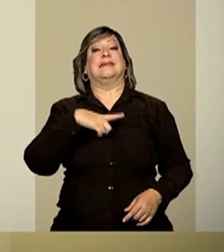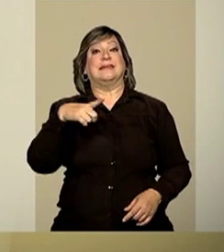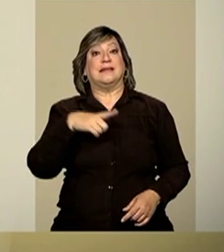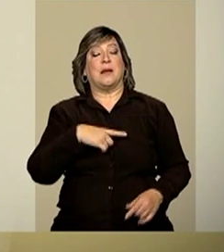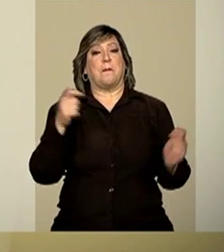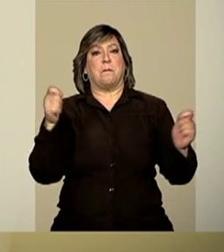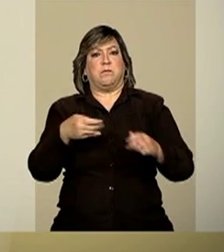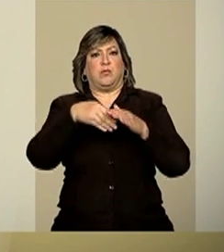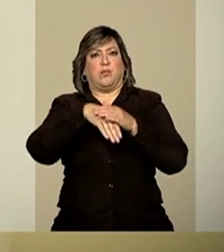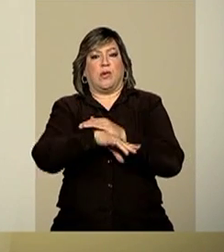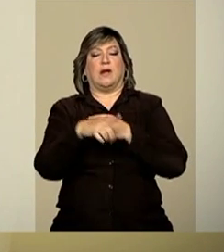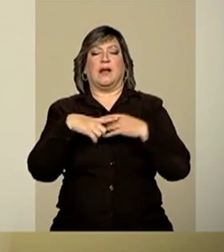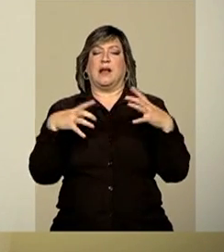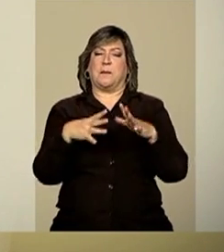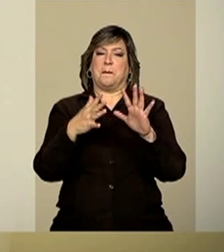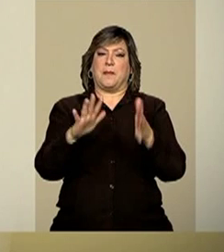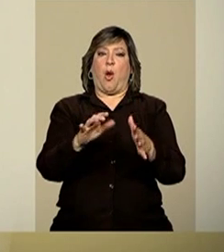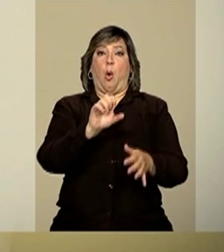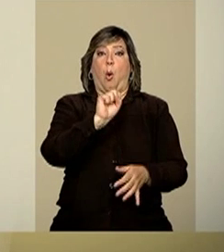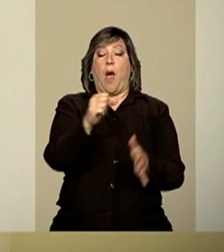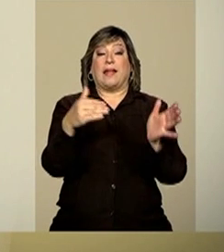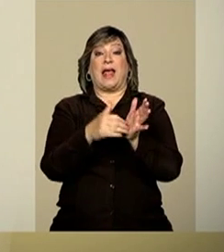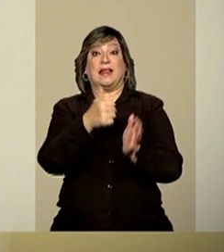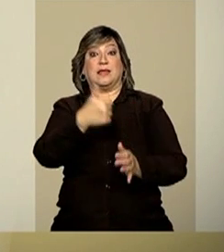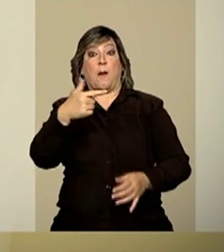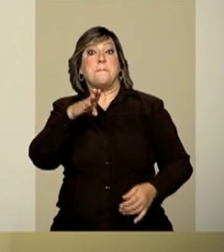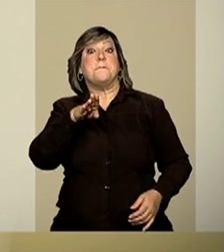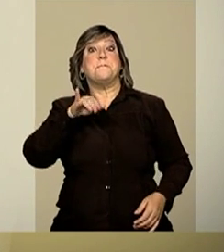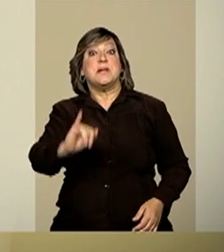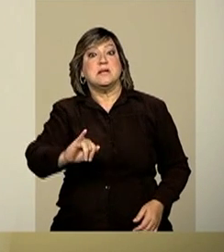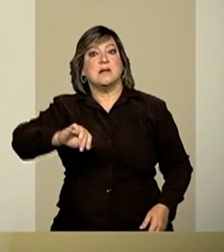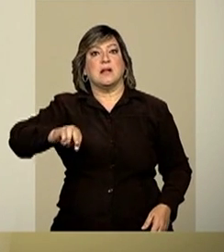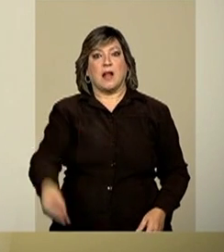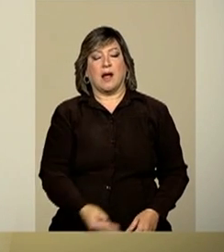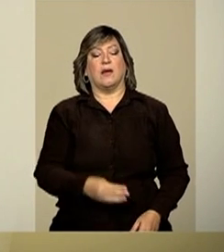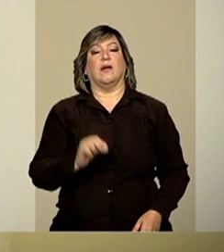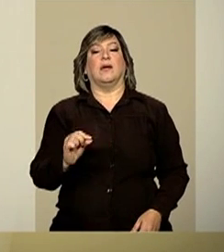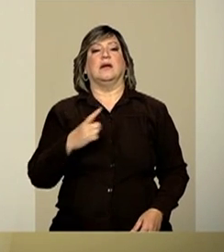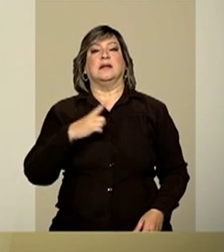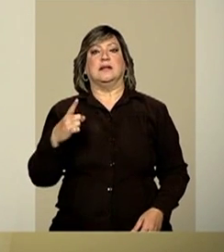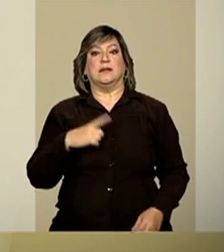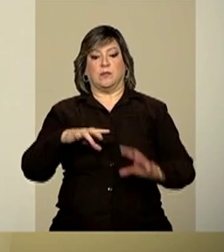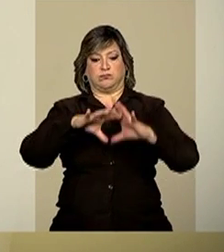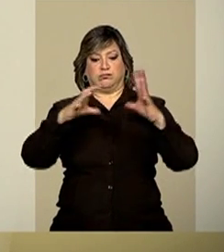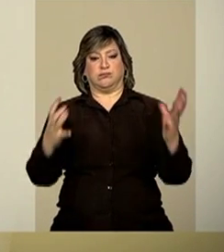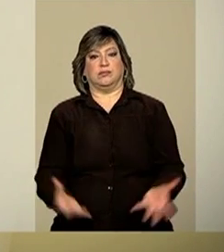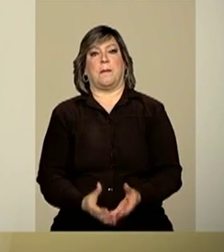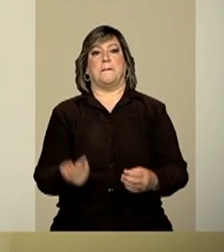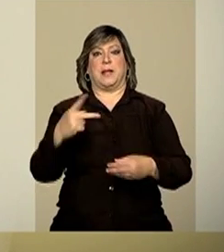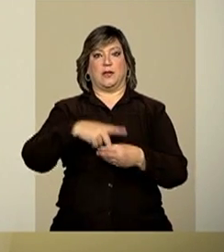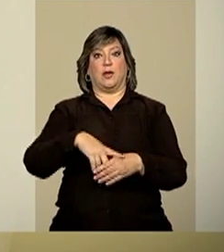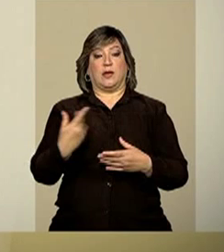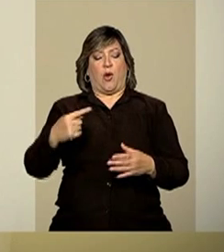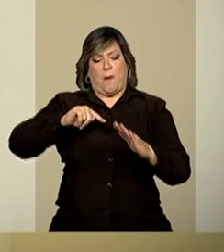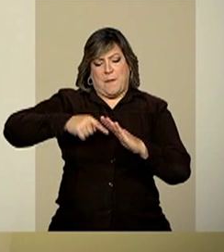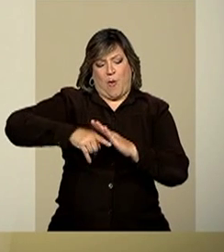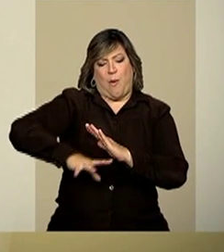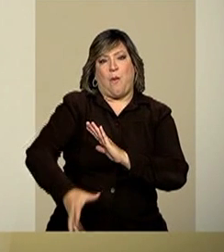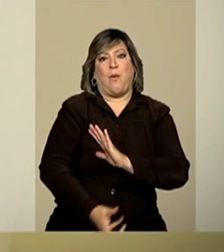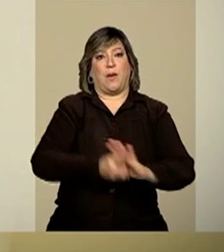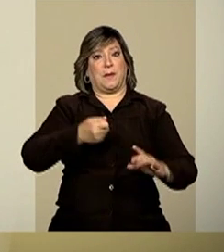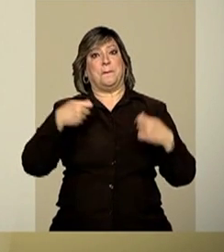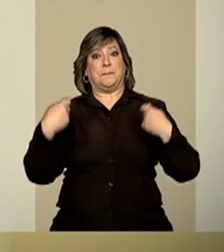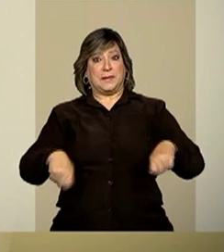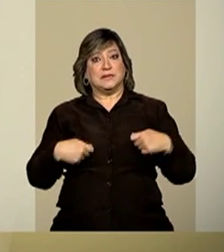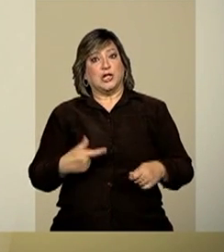reserva entre 8 a 12 bilhões de barris equivalentes de petróleo. Para sua exploração, será